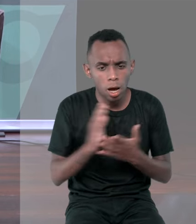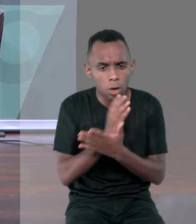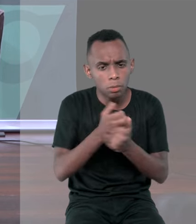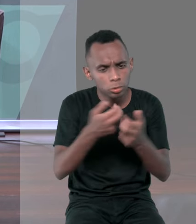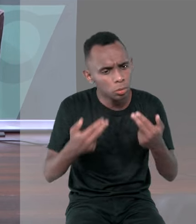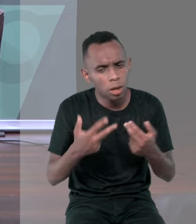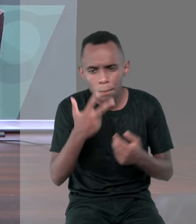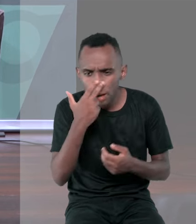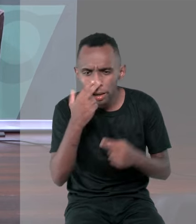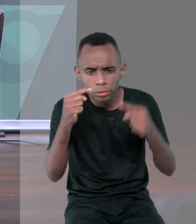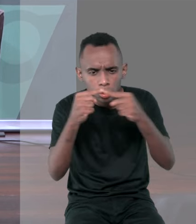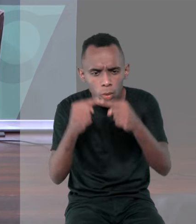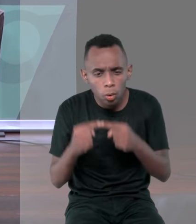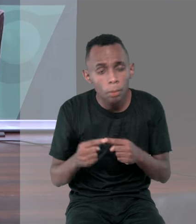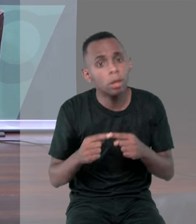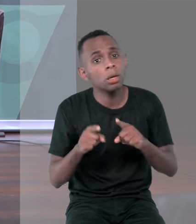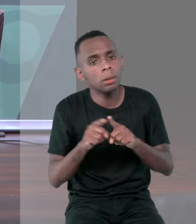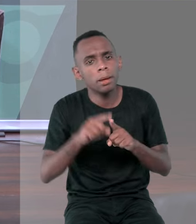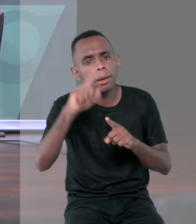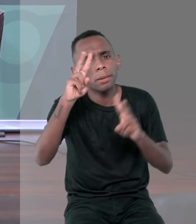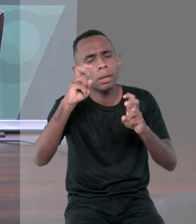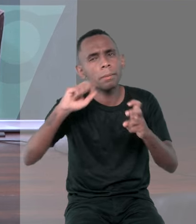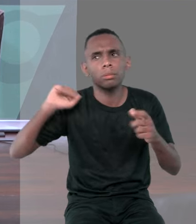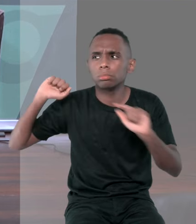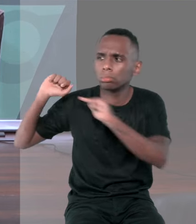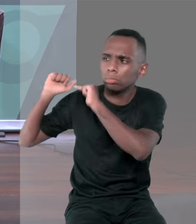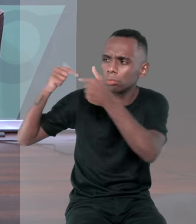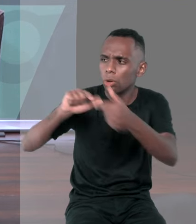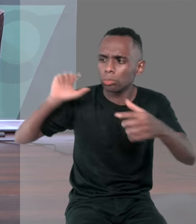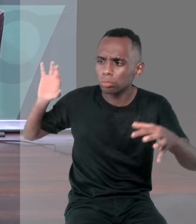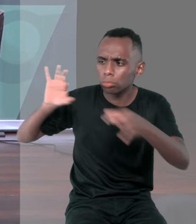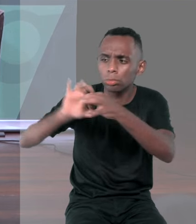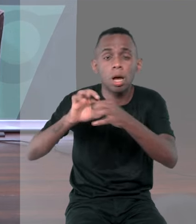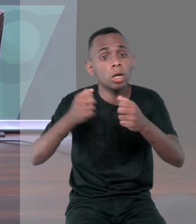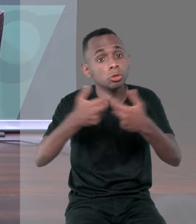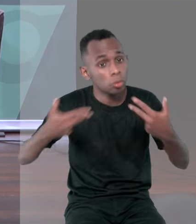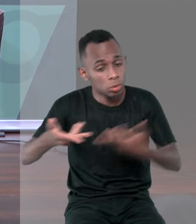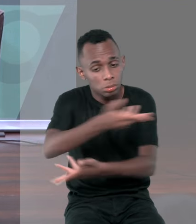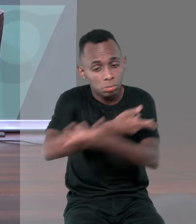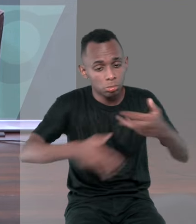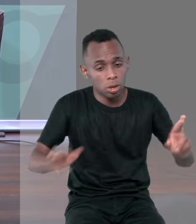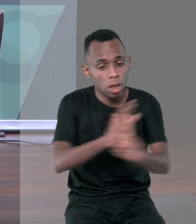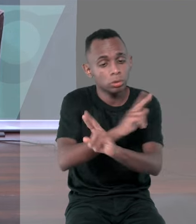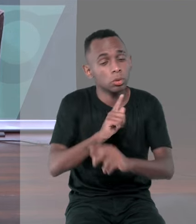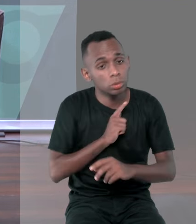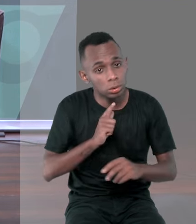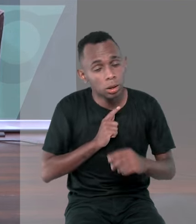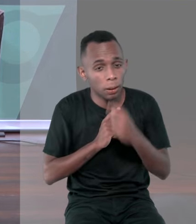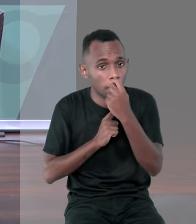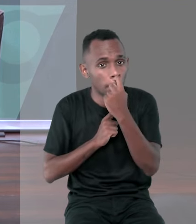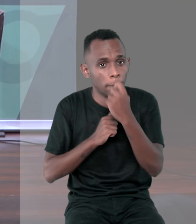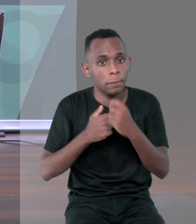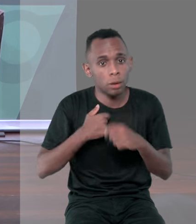similaridades, assim, né? E de pensar também na própria ancestralidade, o que que significa isso, as coisas que nos unem, né?